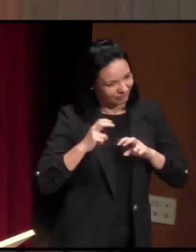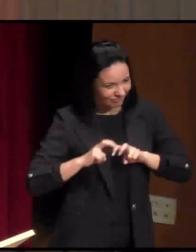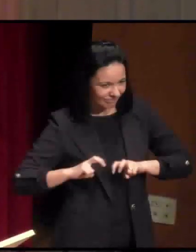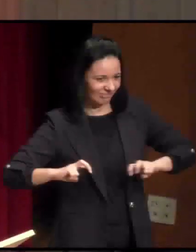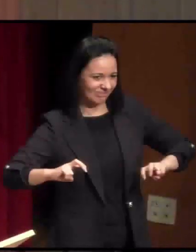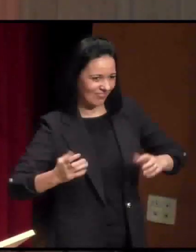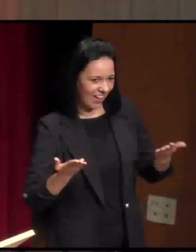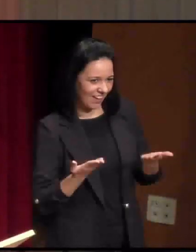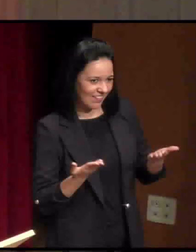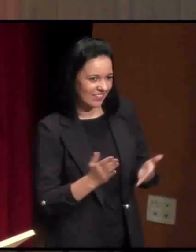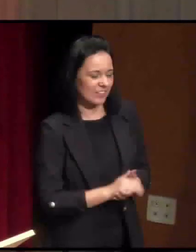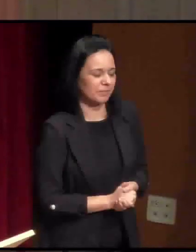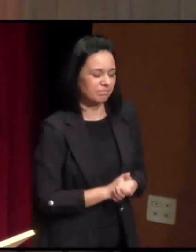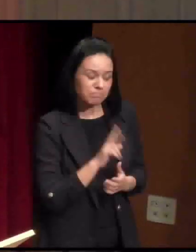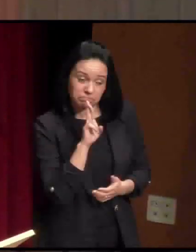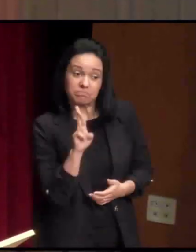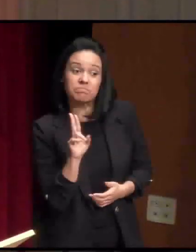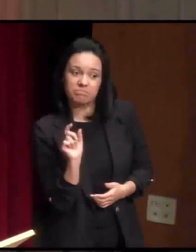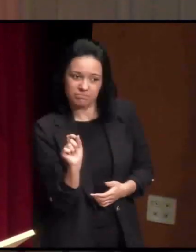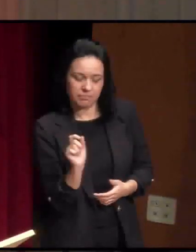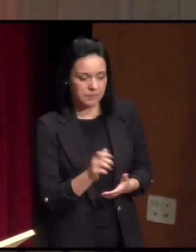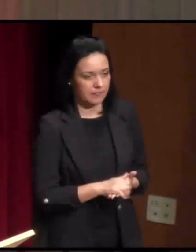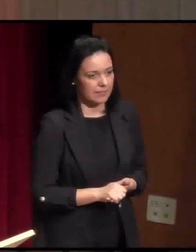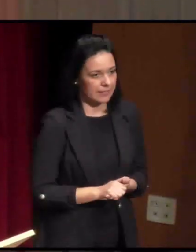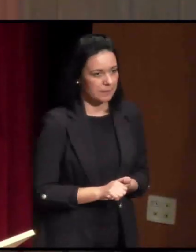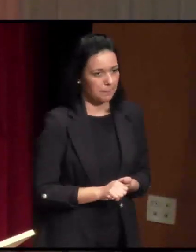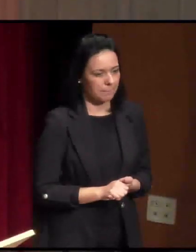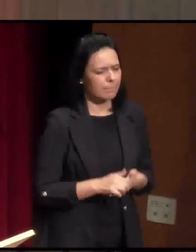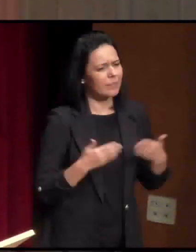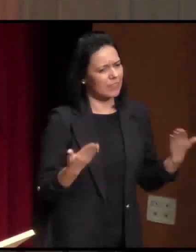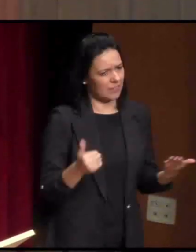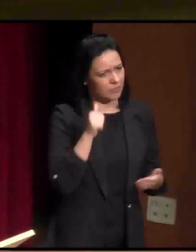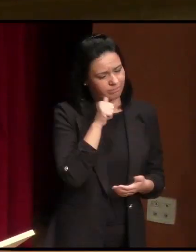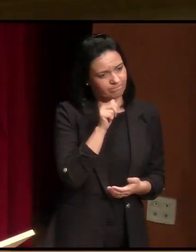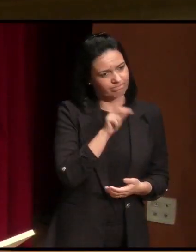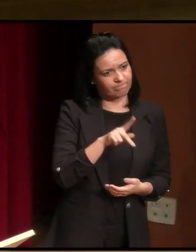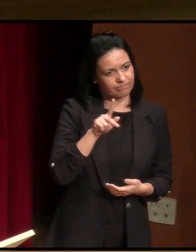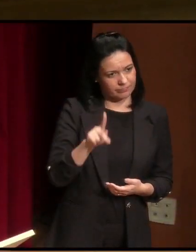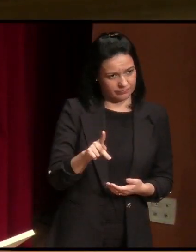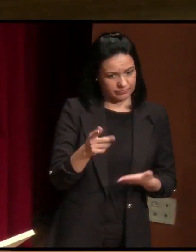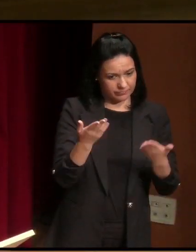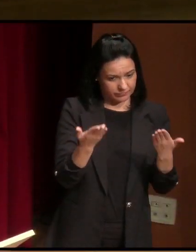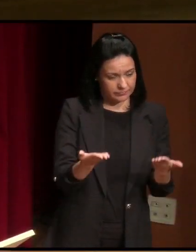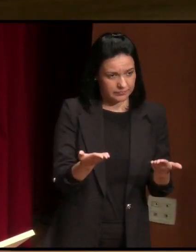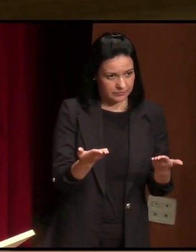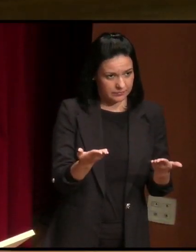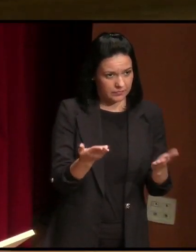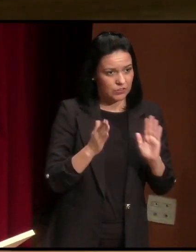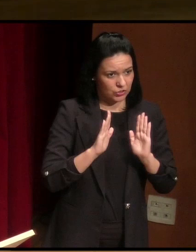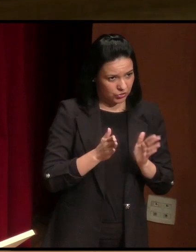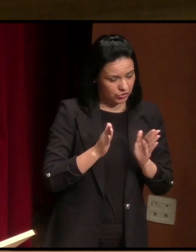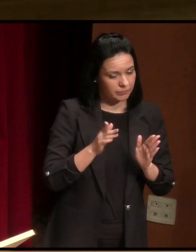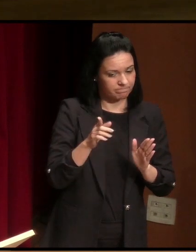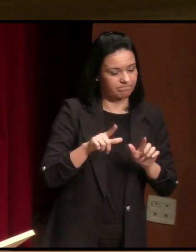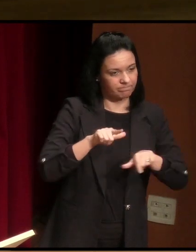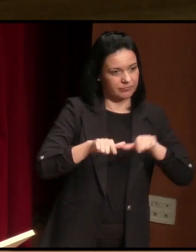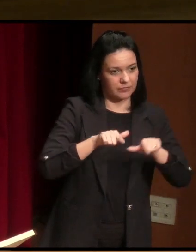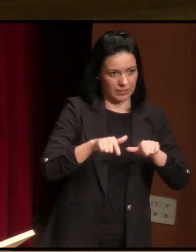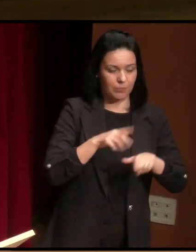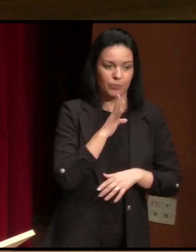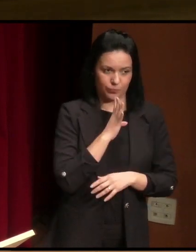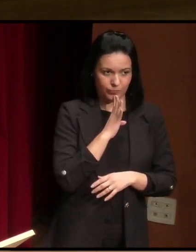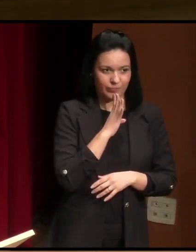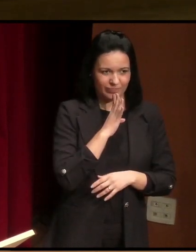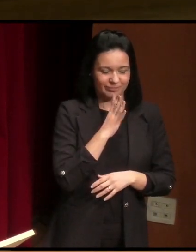ela? É, ouvindo a professora, eu já tenho um bom tempo que eu acompanho o trabalho dela. Uhum.